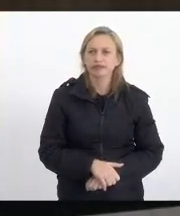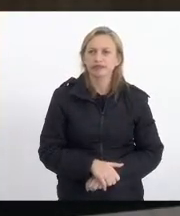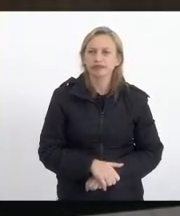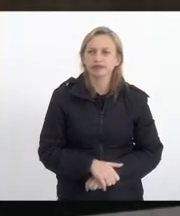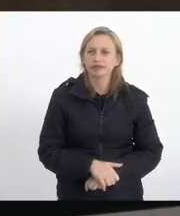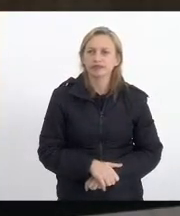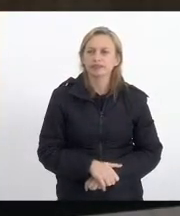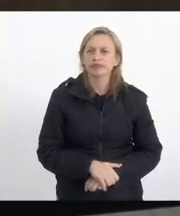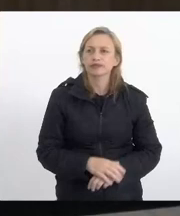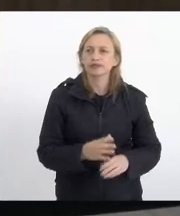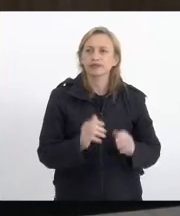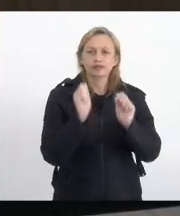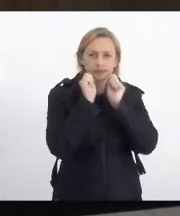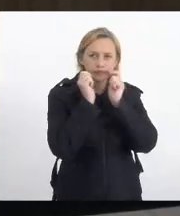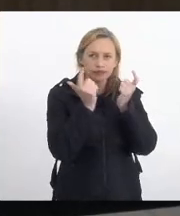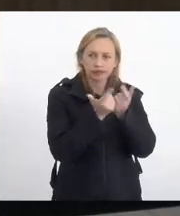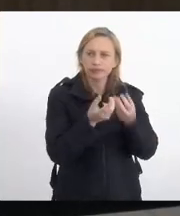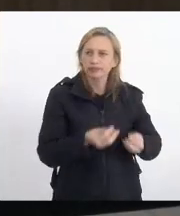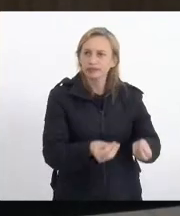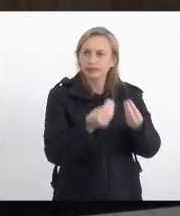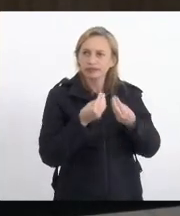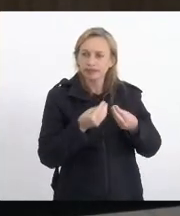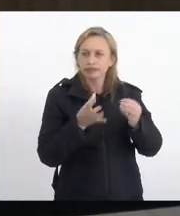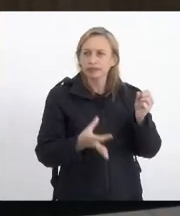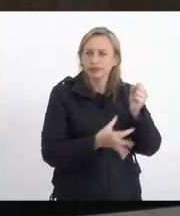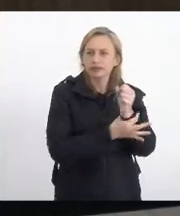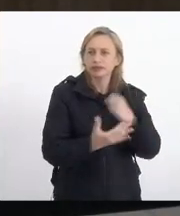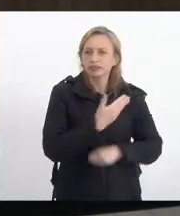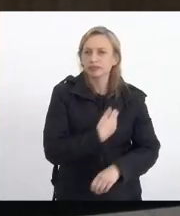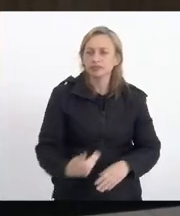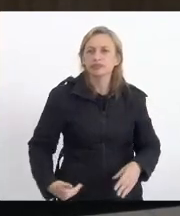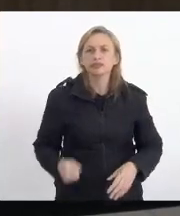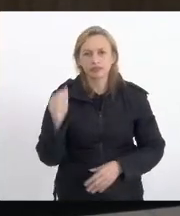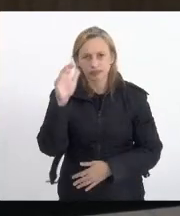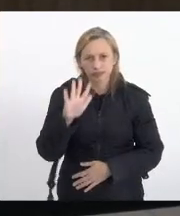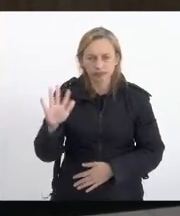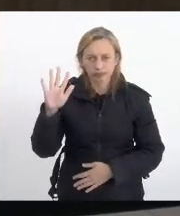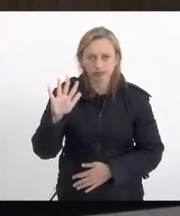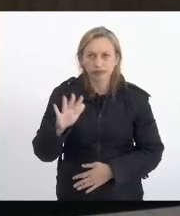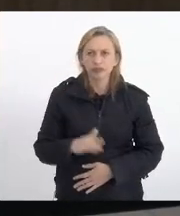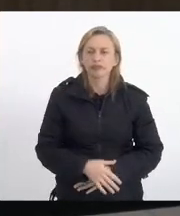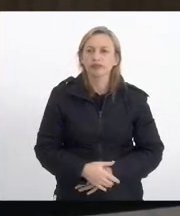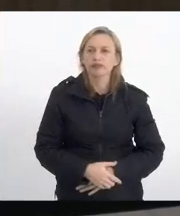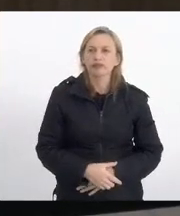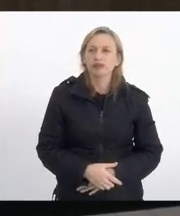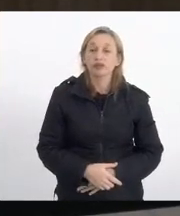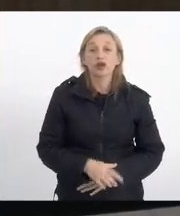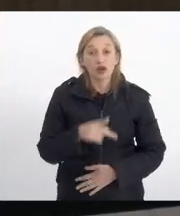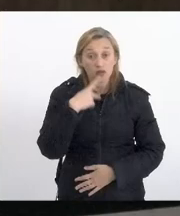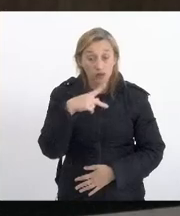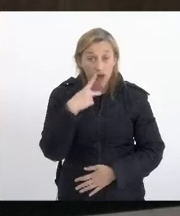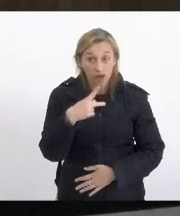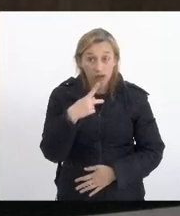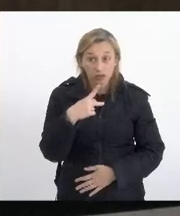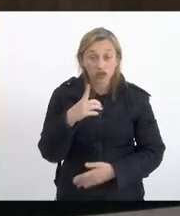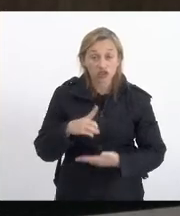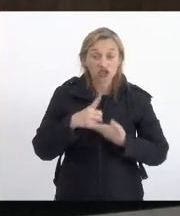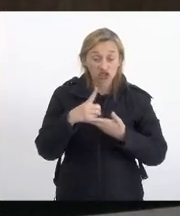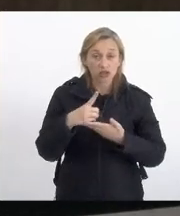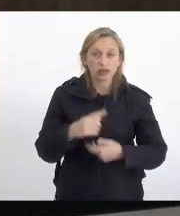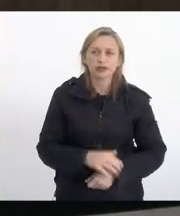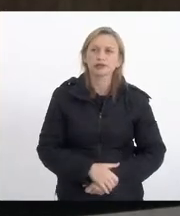Igreja Casa nos dá, né, de como segurança pública como um todo. Eu muito falo em dignidade,